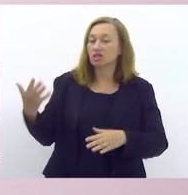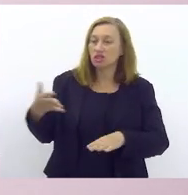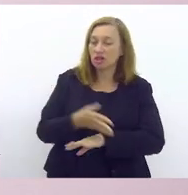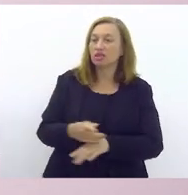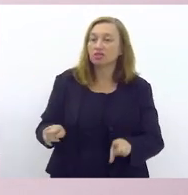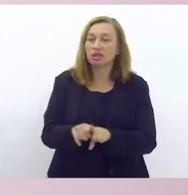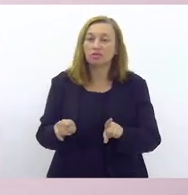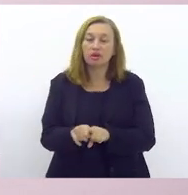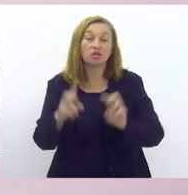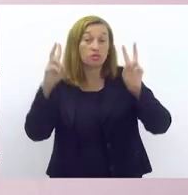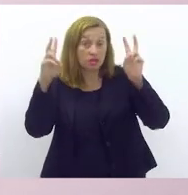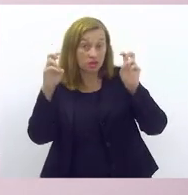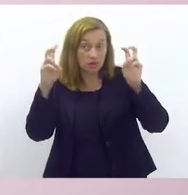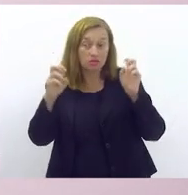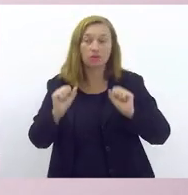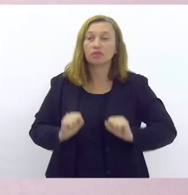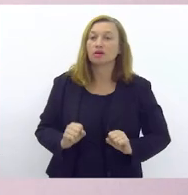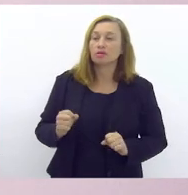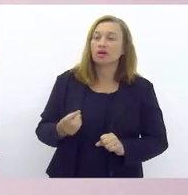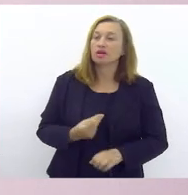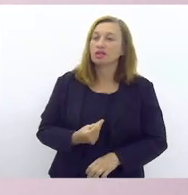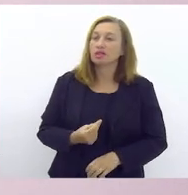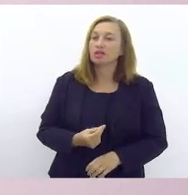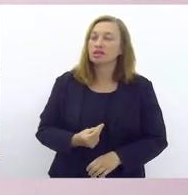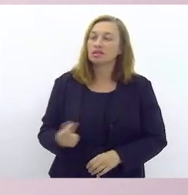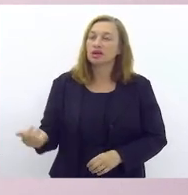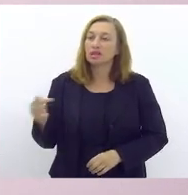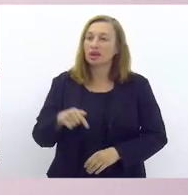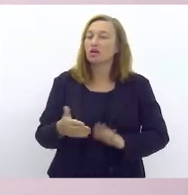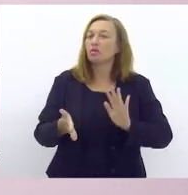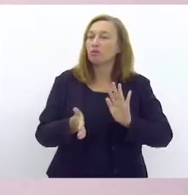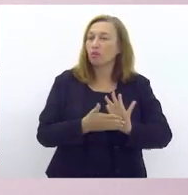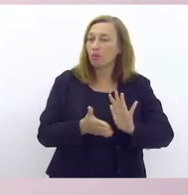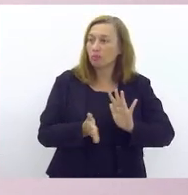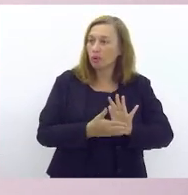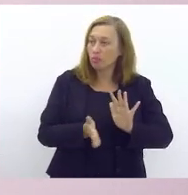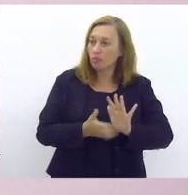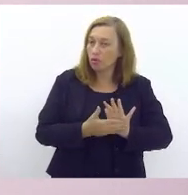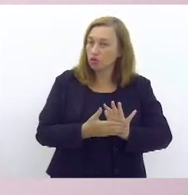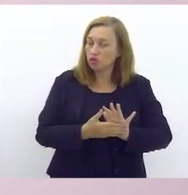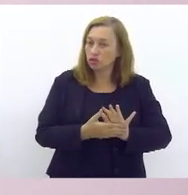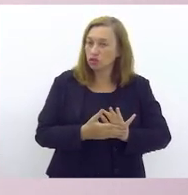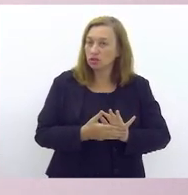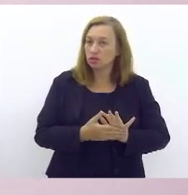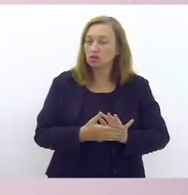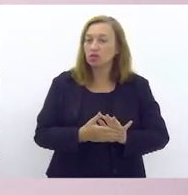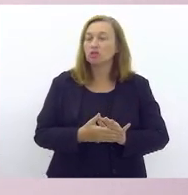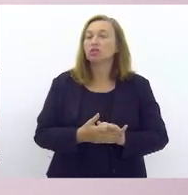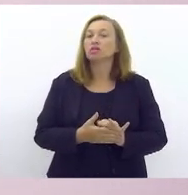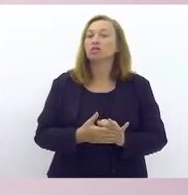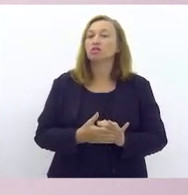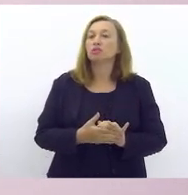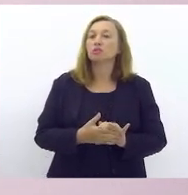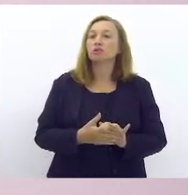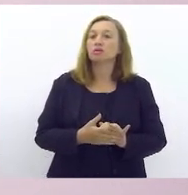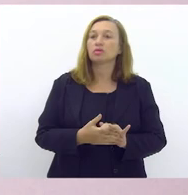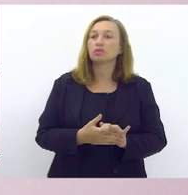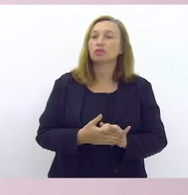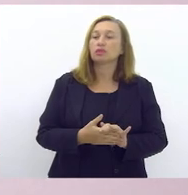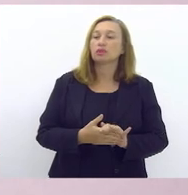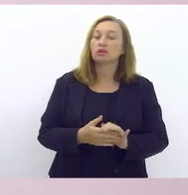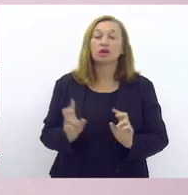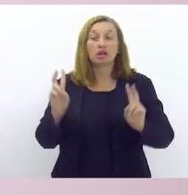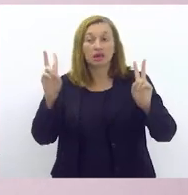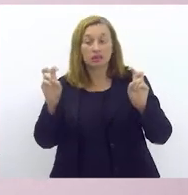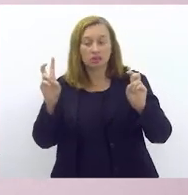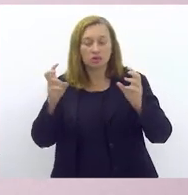essa pauta, para a gente sair daqui com uma proposição, né, com uma luz sobre essa